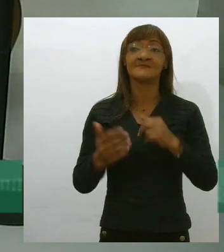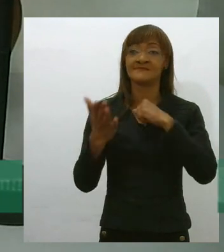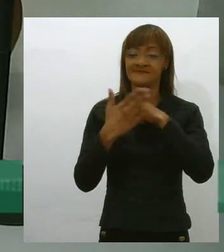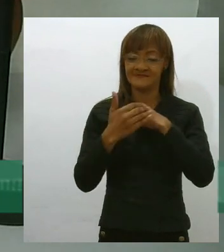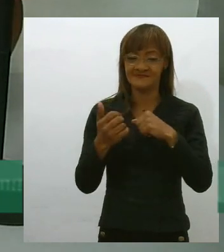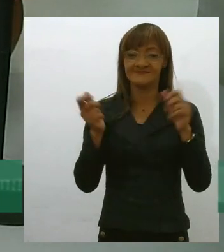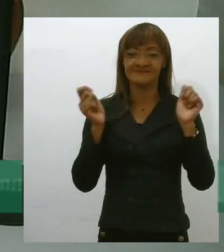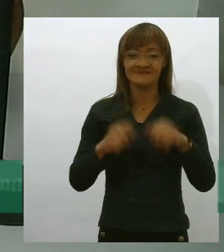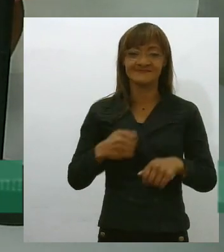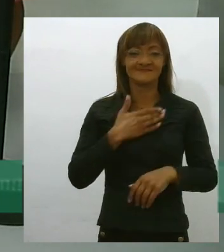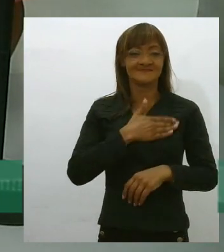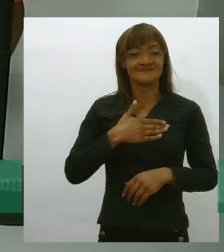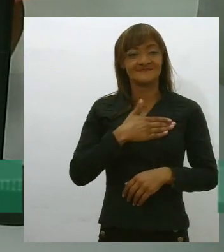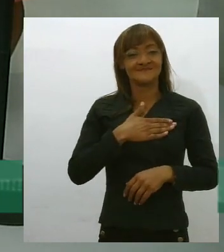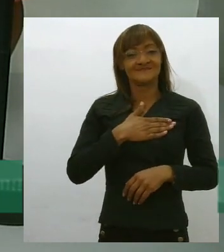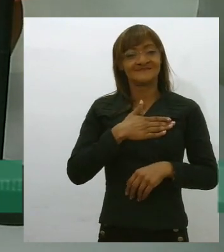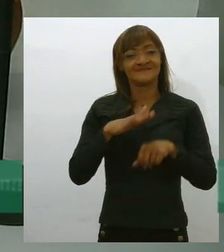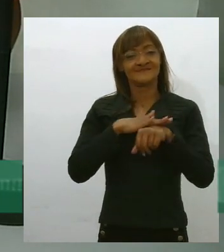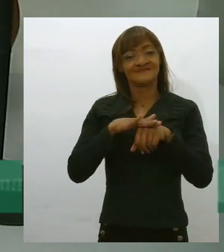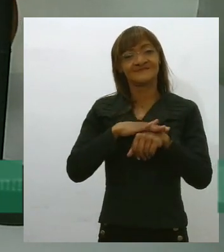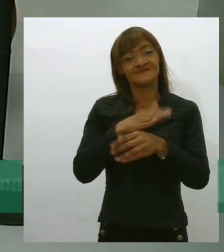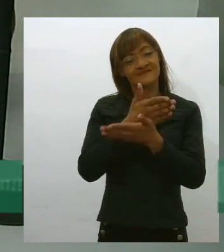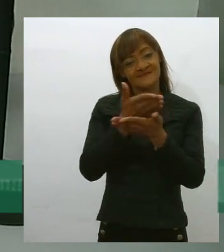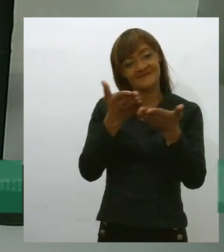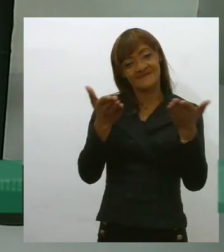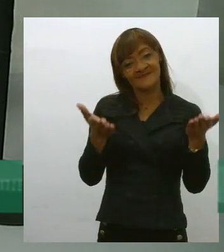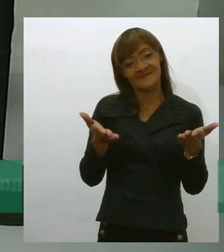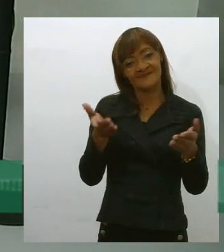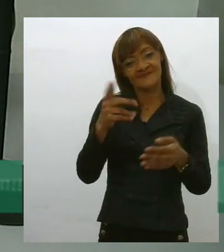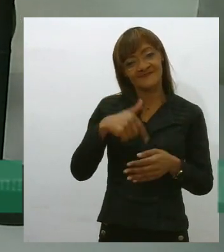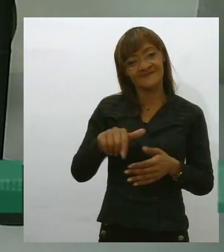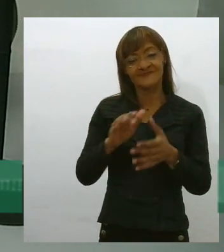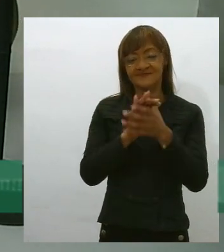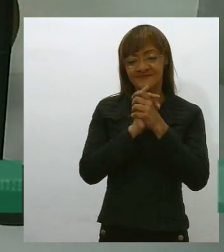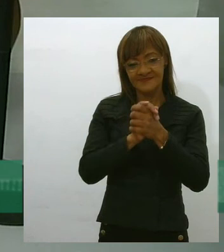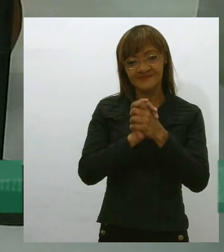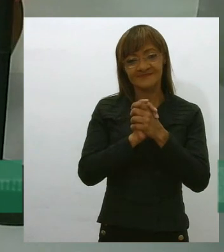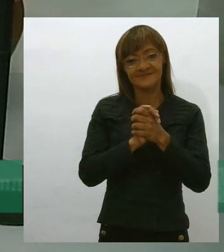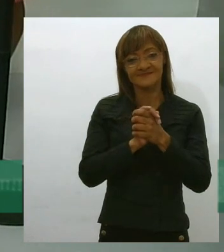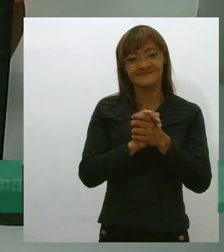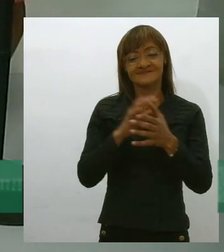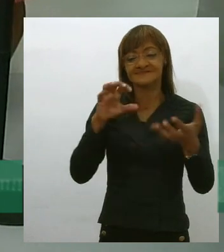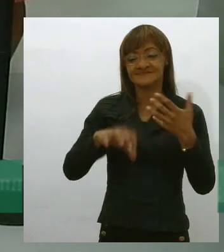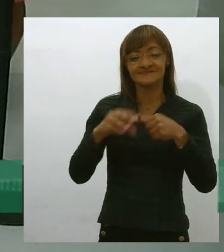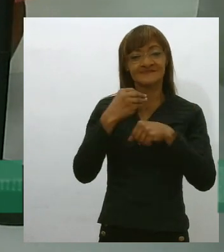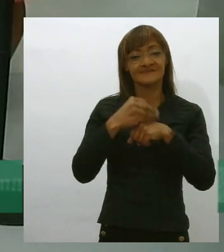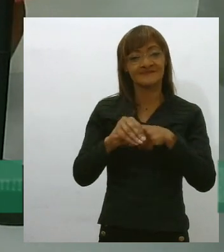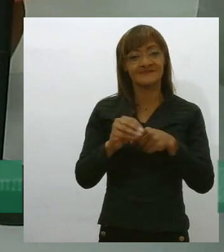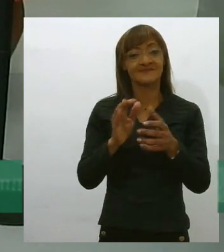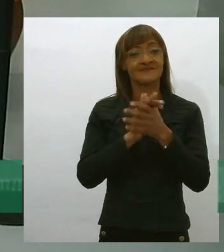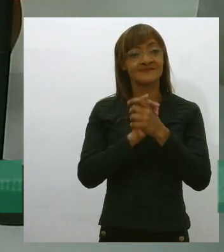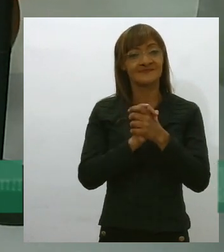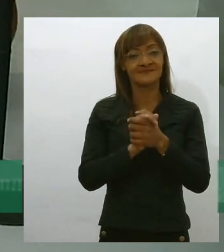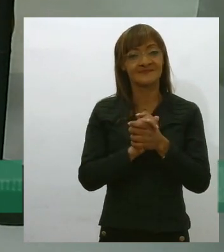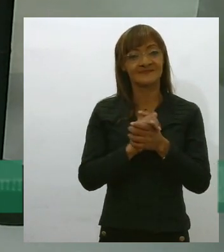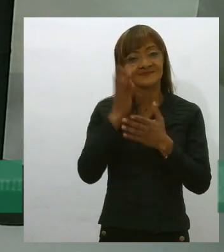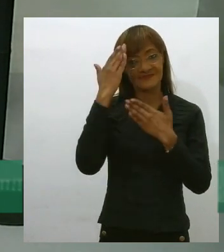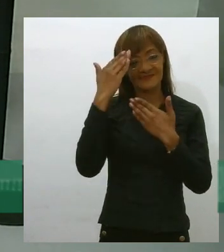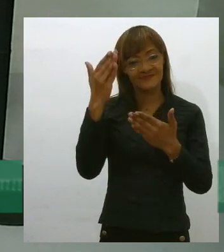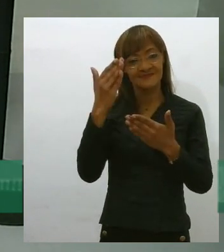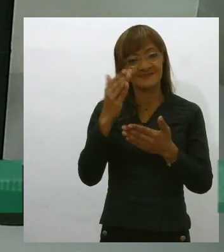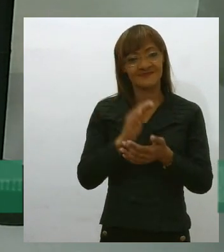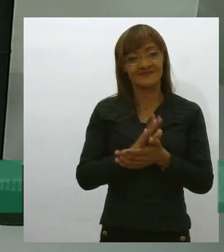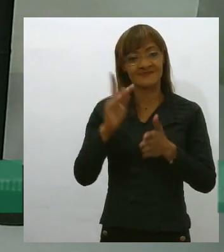com muito prazer o que eu conversar com todos vocês e mais uma vez parabéns ao programa cobrança e pauta Parabéns clash Obrigado aí pelas